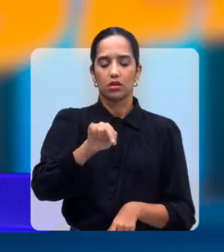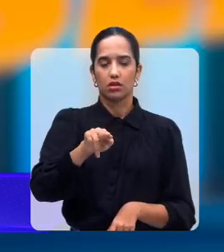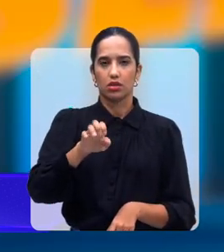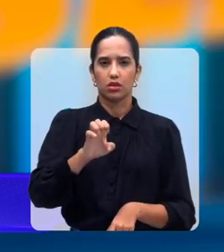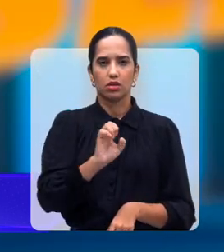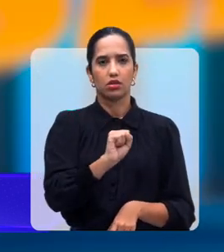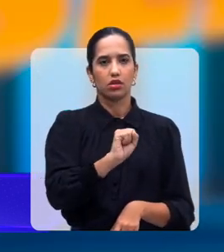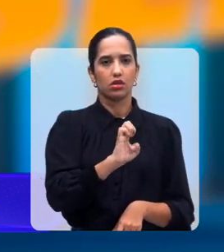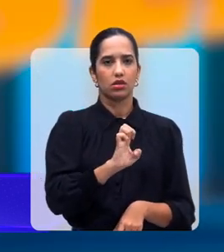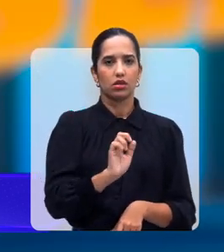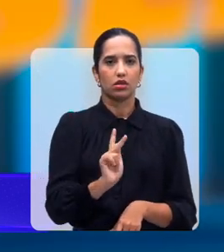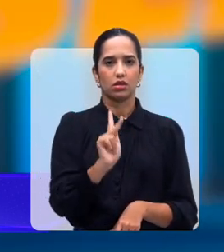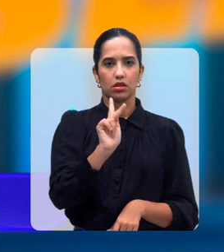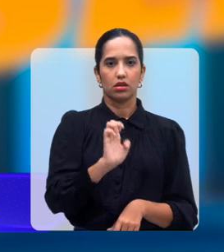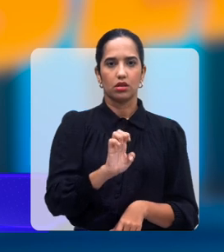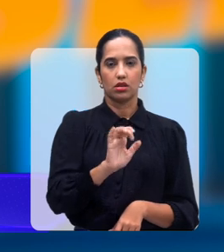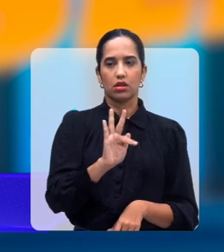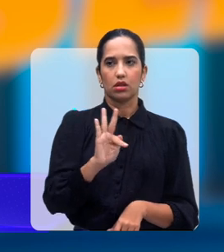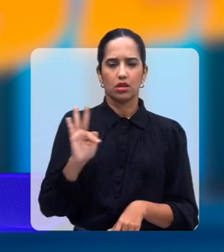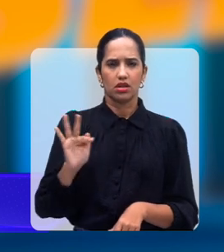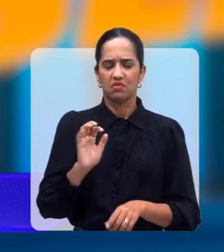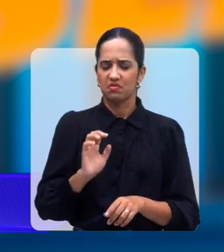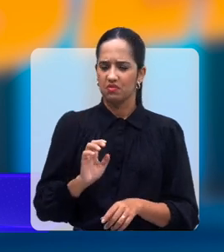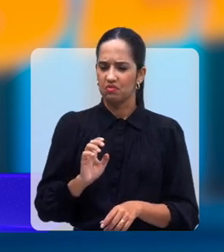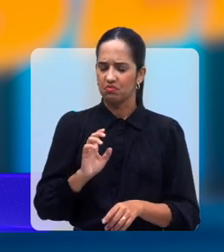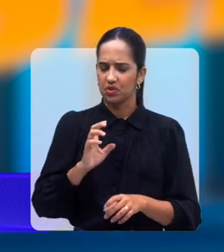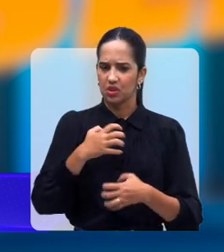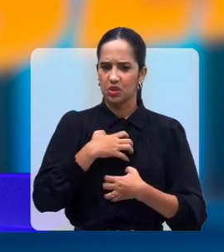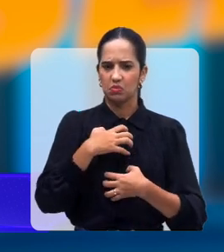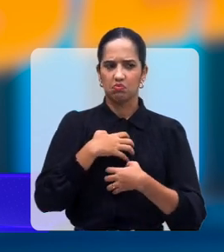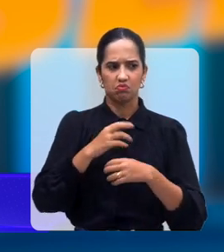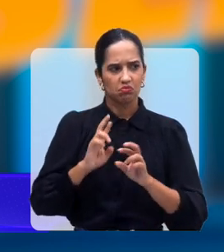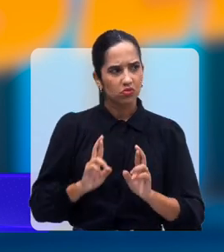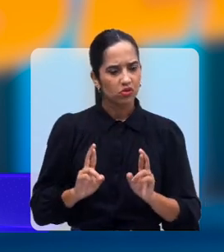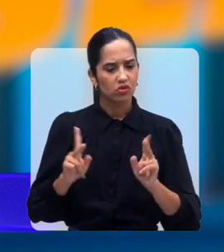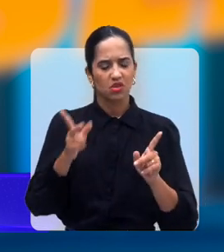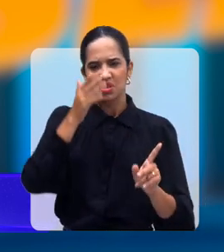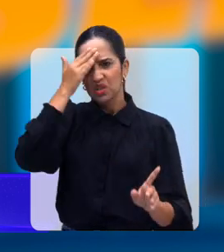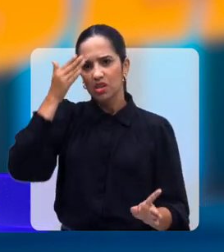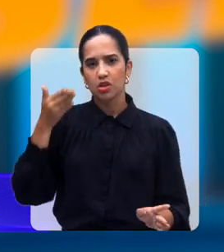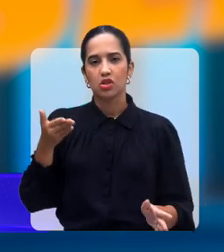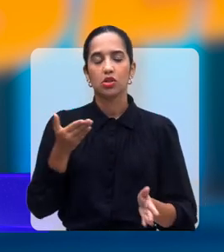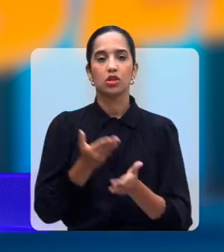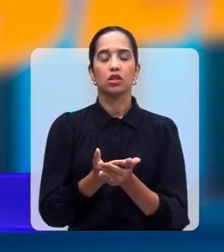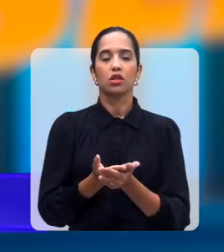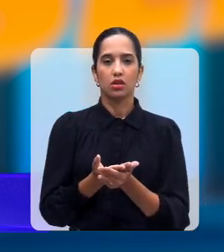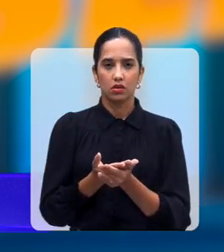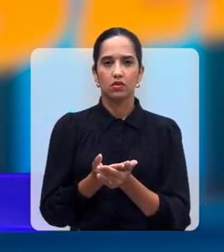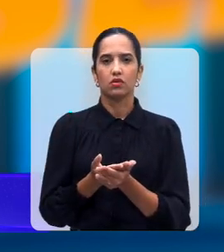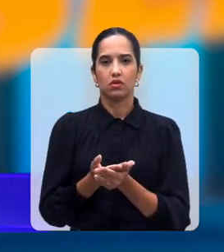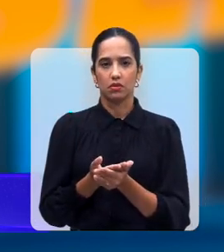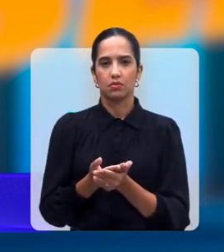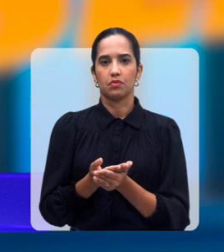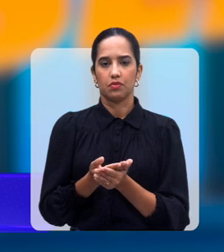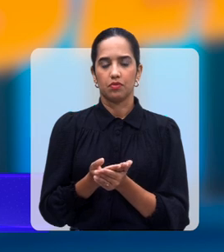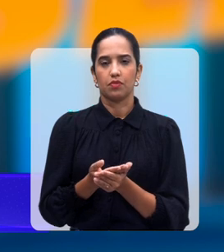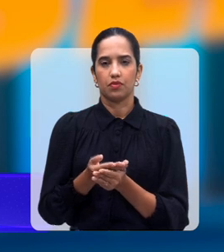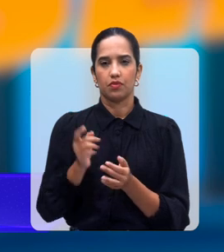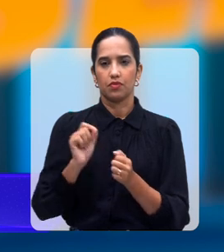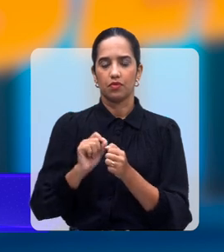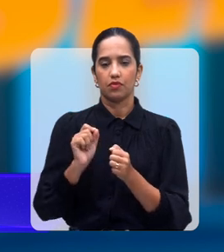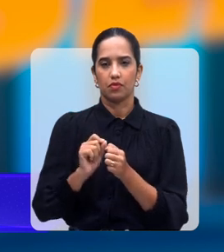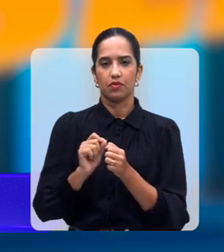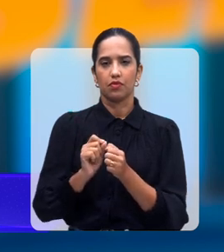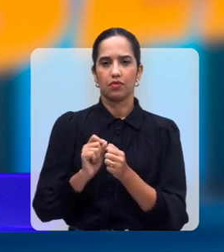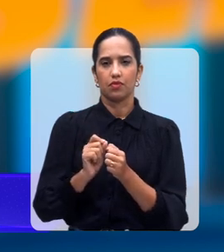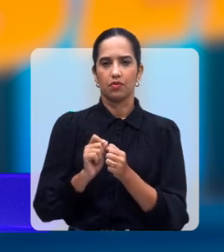foi muito ousada nesse projeto. Sim. Muito ousada, ela apostou, ela acreditava, e ela